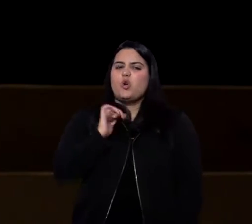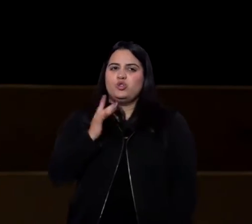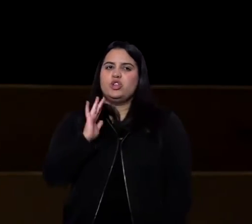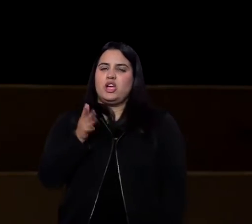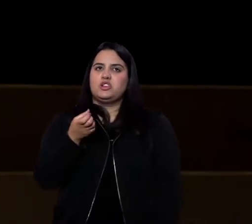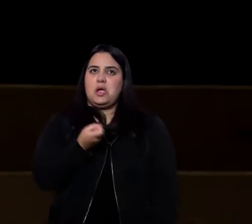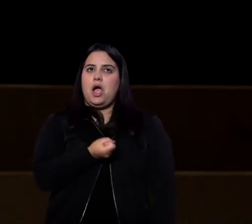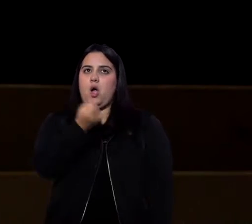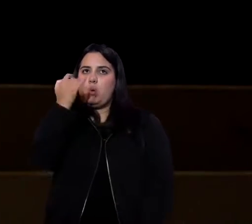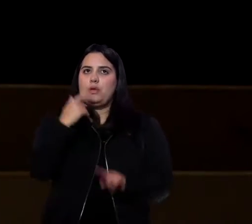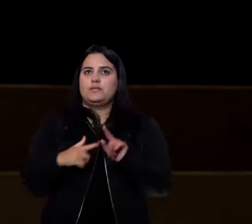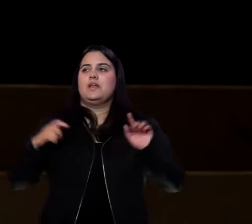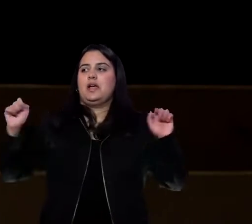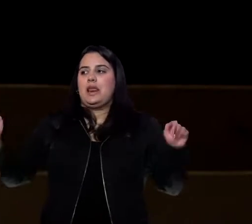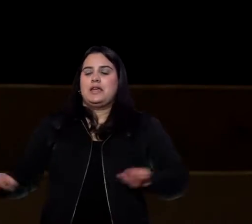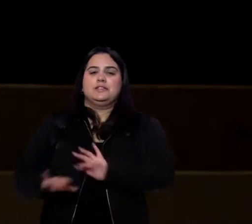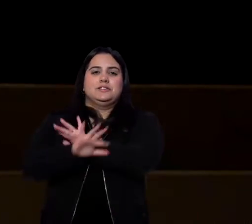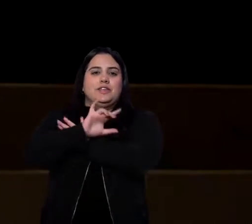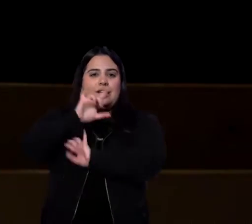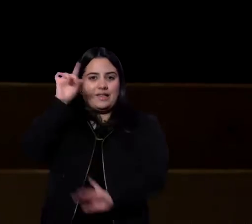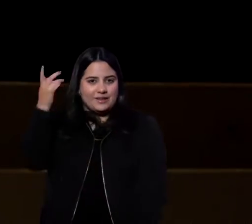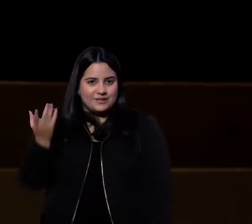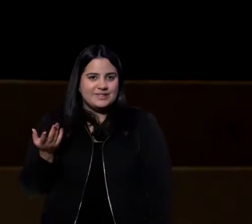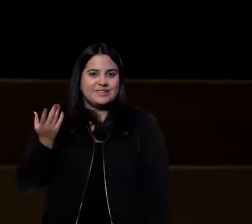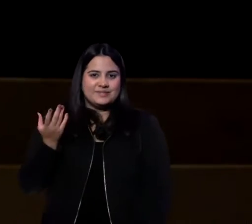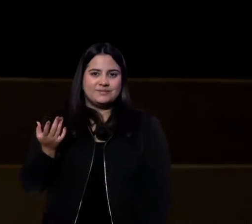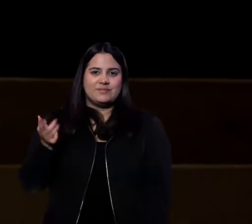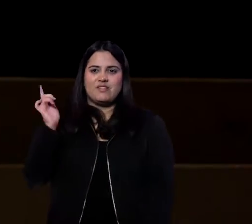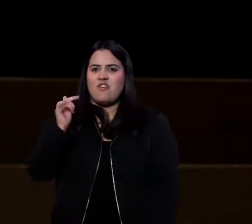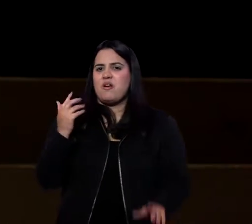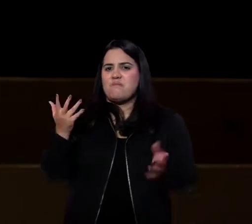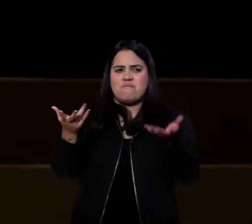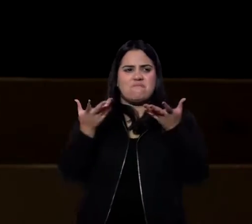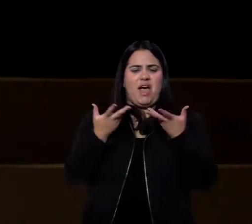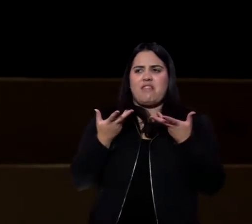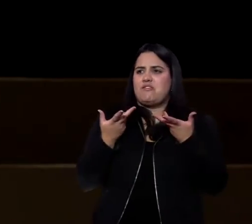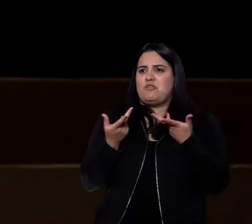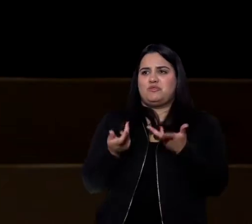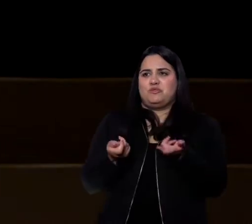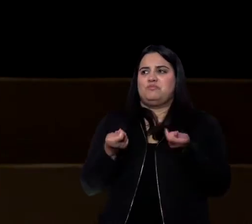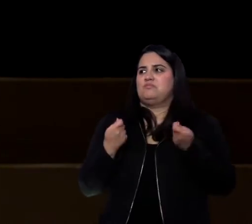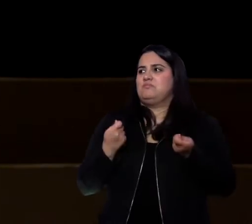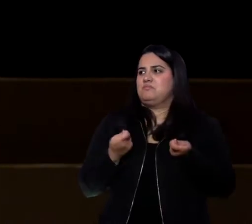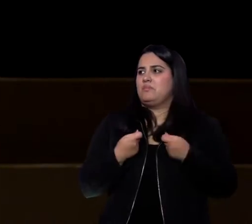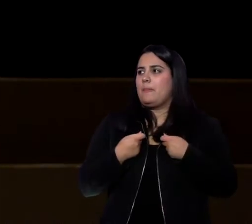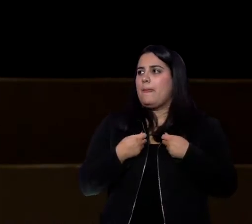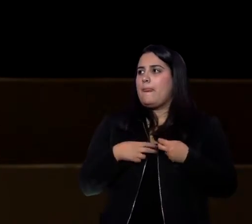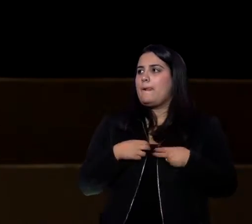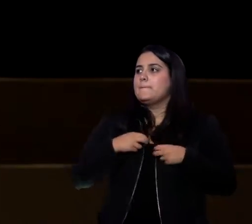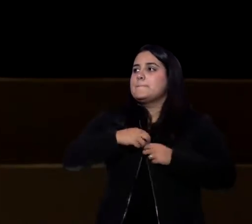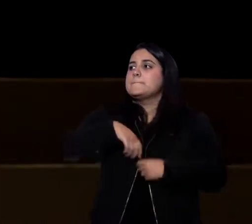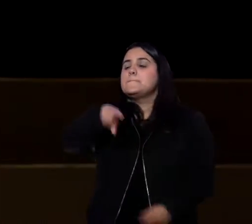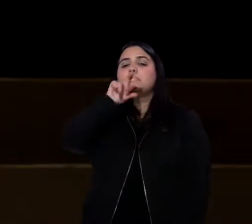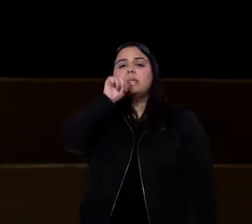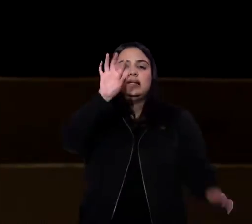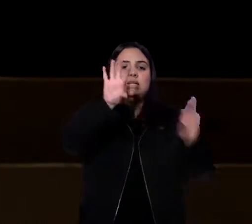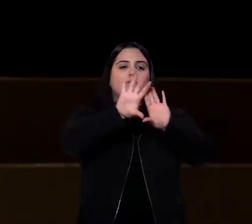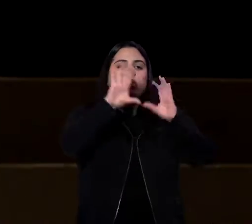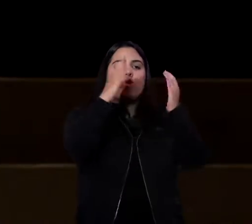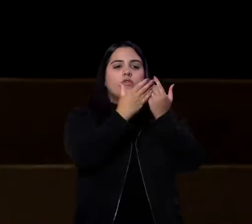vezes, graças a Deus. E foi, absurdo, todas as vezes, assim. Quem veio na conferência desse